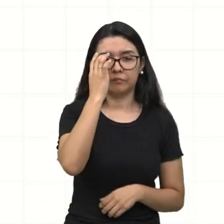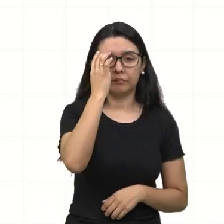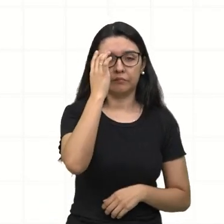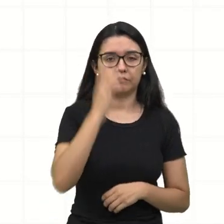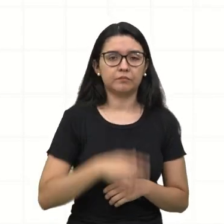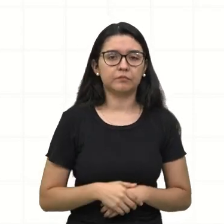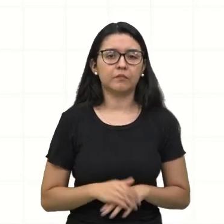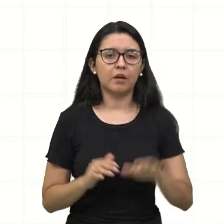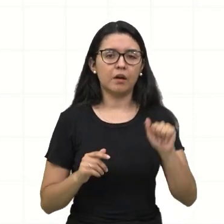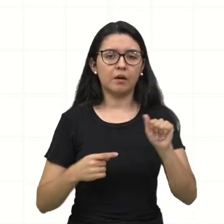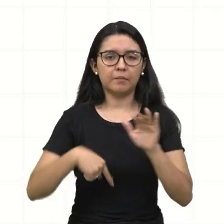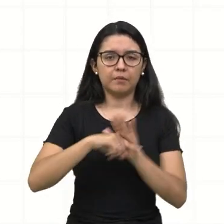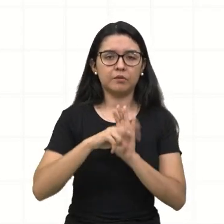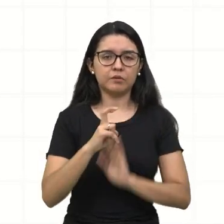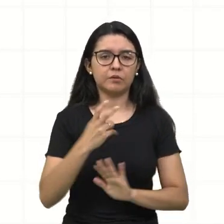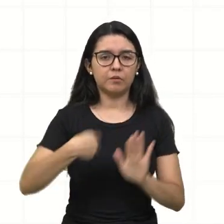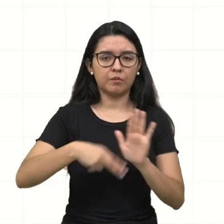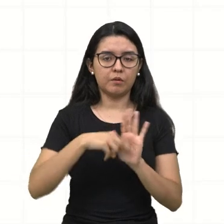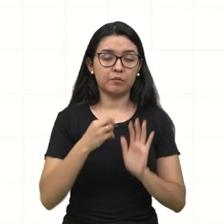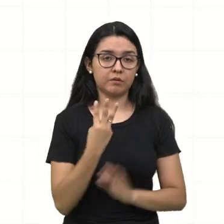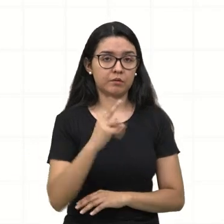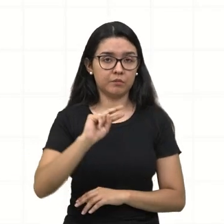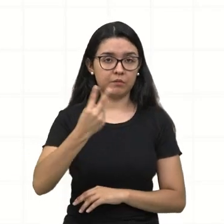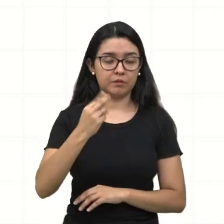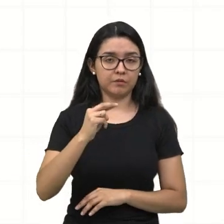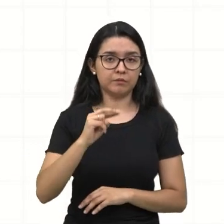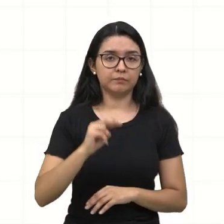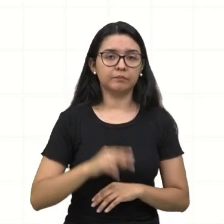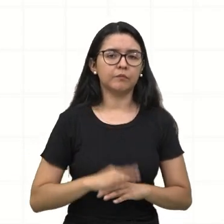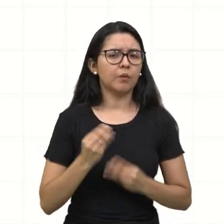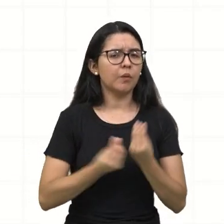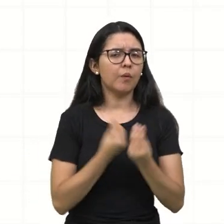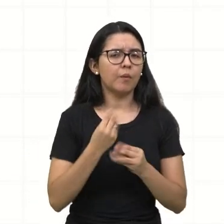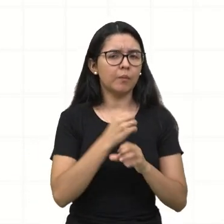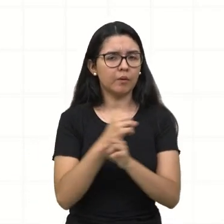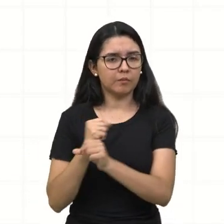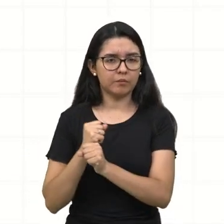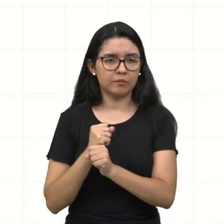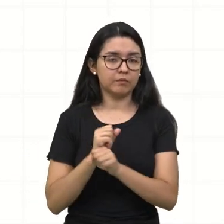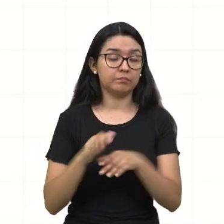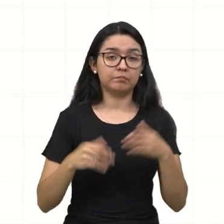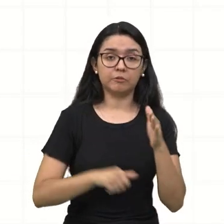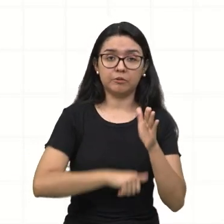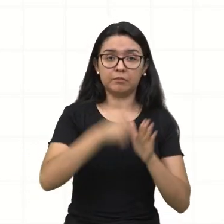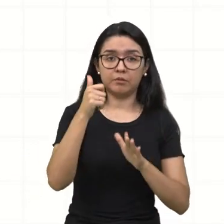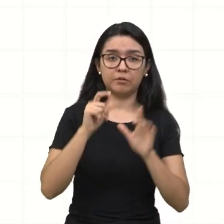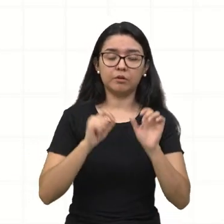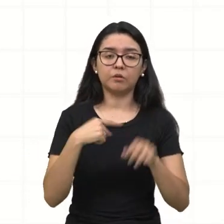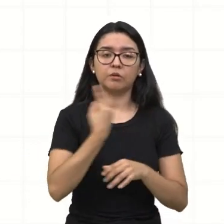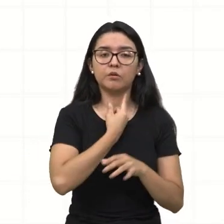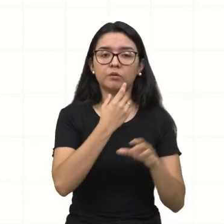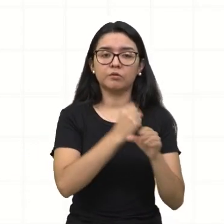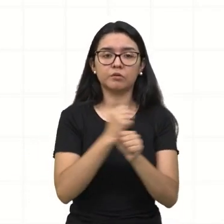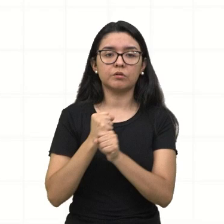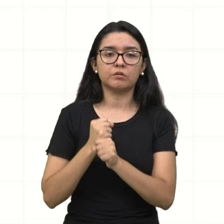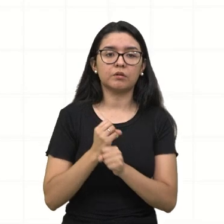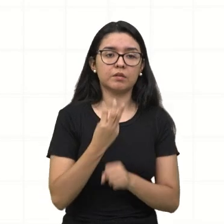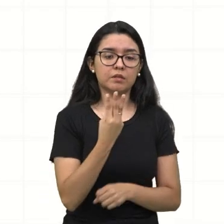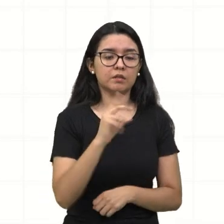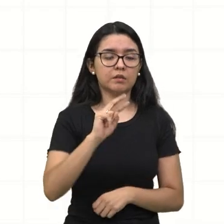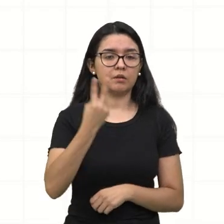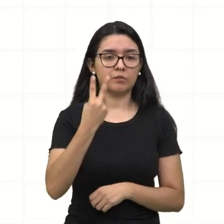menos 5 igual a 3 ao quadrado. Então, como é que se resolve isso? Primeiramente, né, vamos calcular essa potenciação